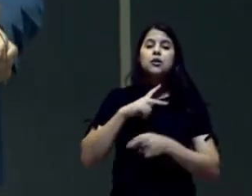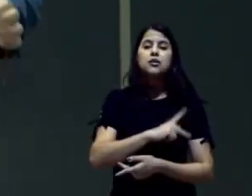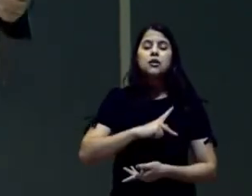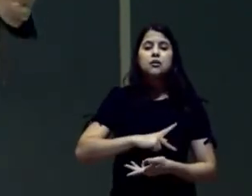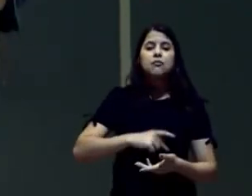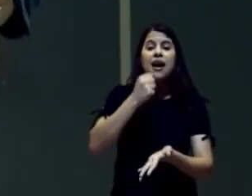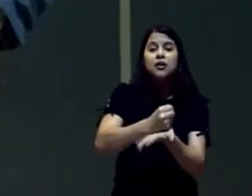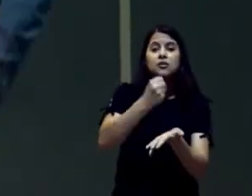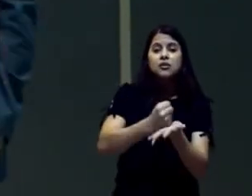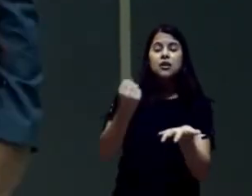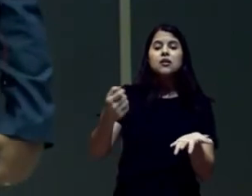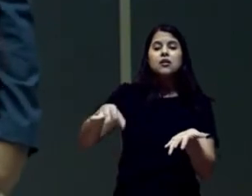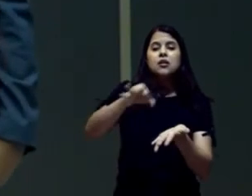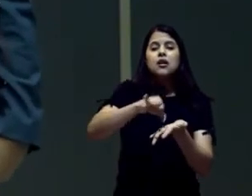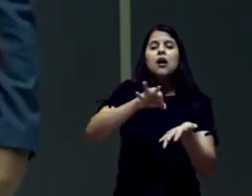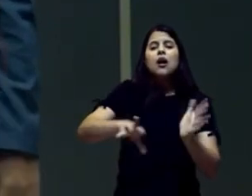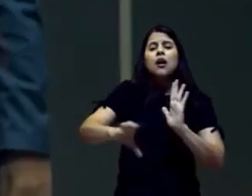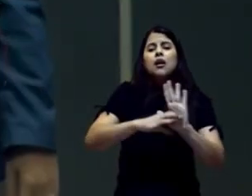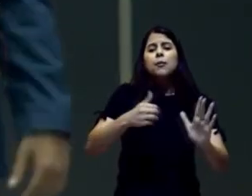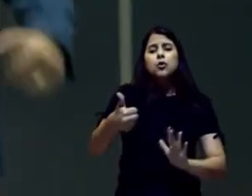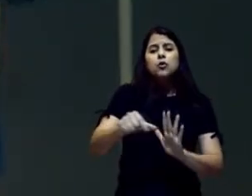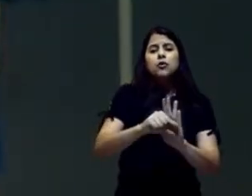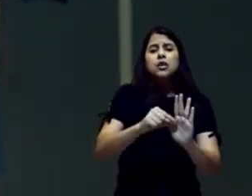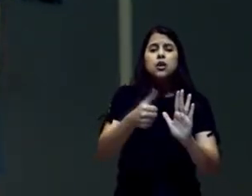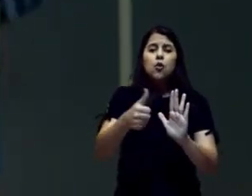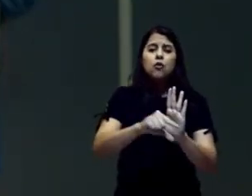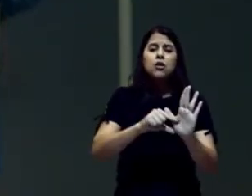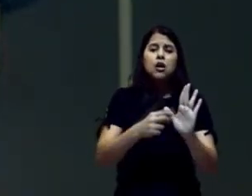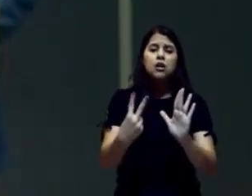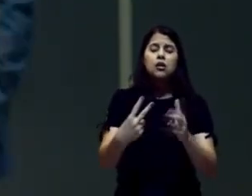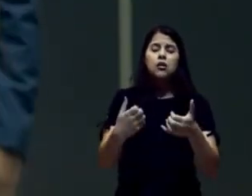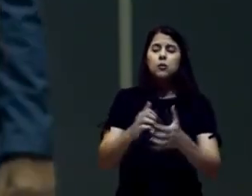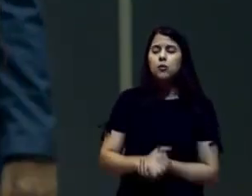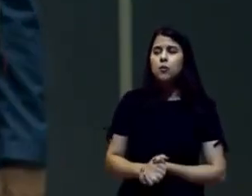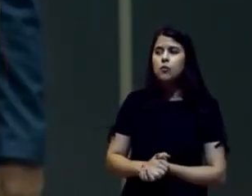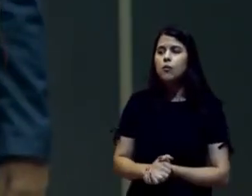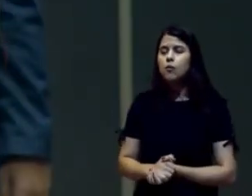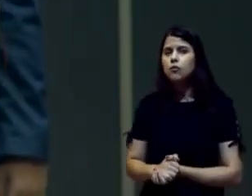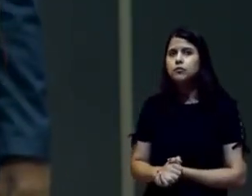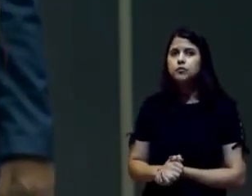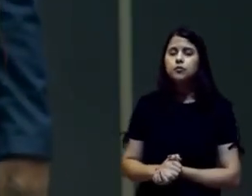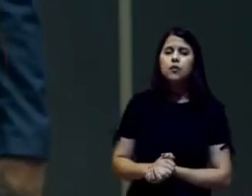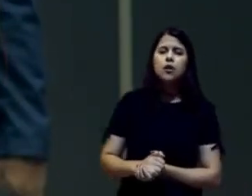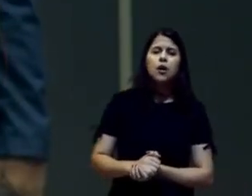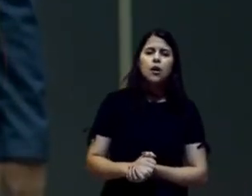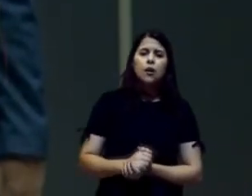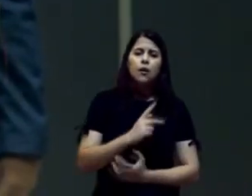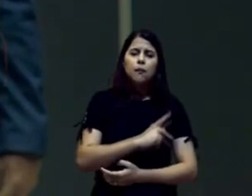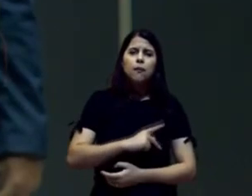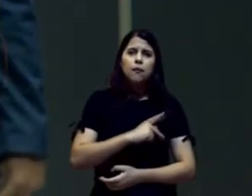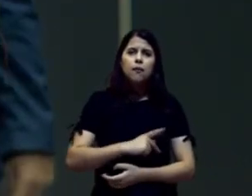não tem formalidades. No capítulo 1, versículos 1 e 2, quando ele se apresenta a Timóteo na segunda carta, ele escreve dizendo: